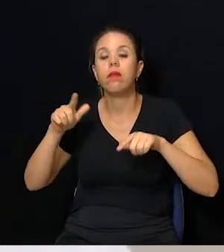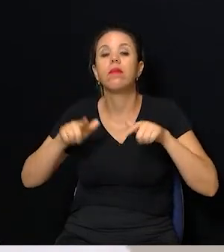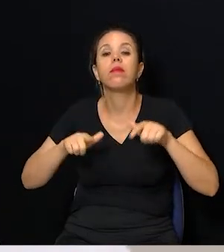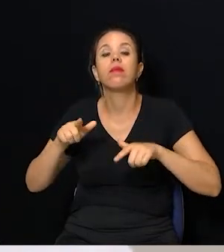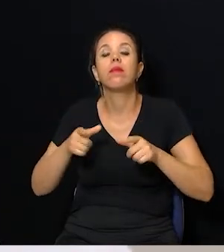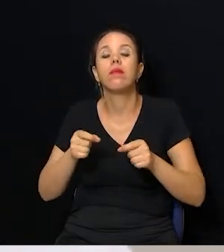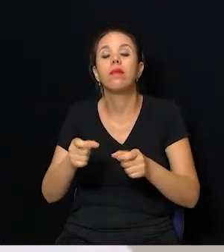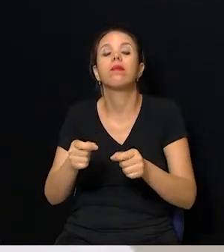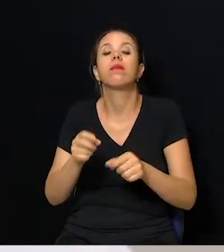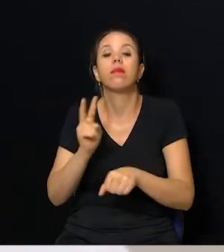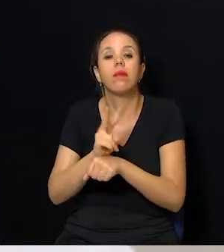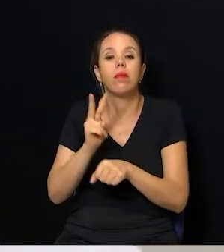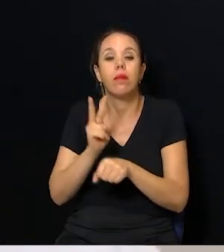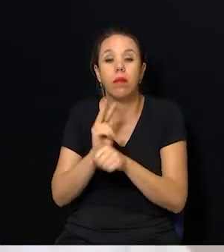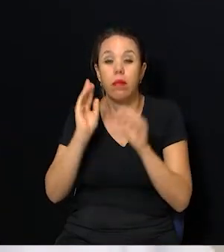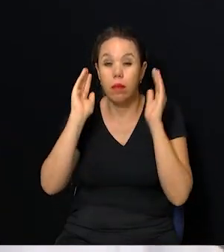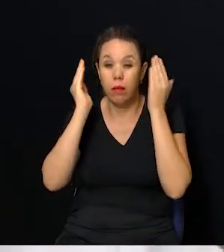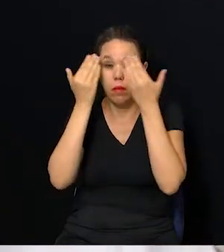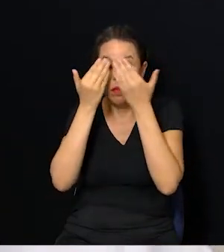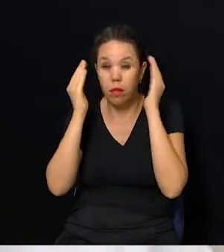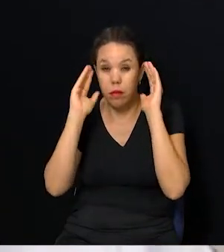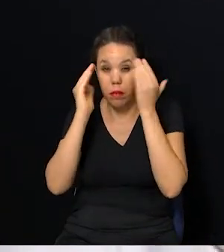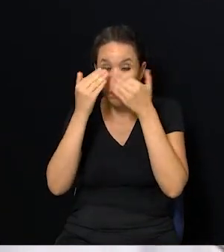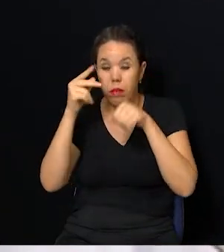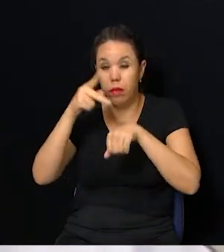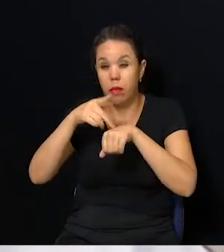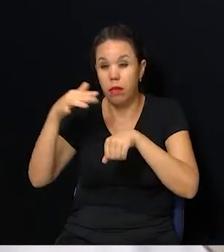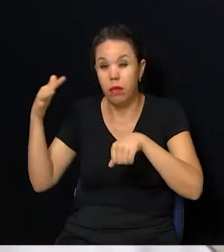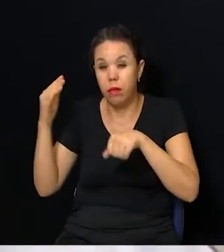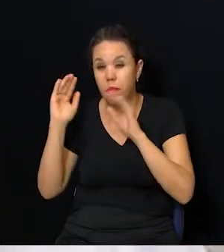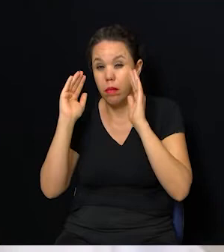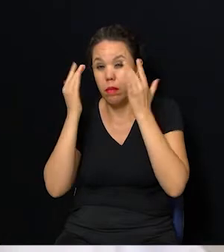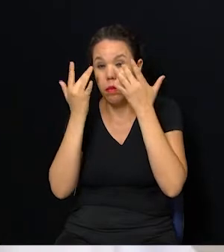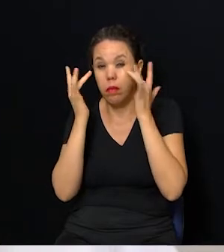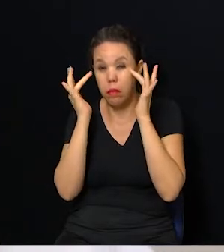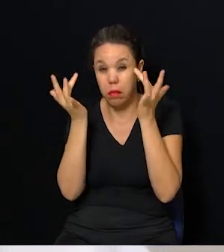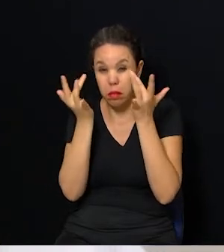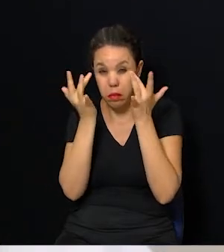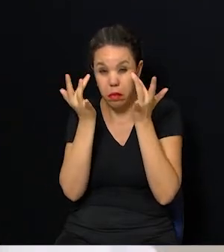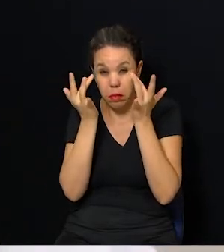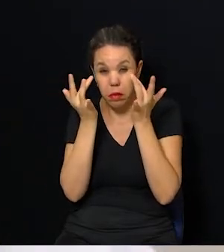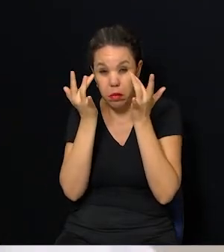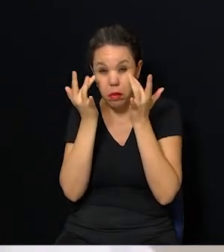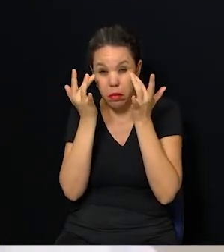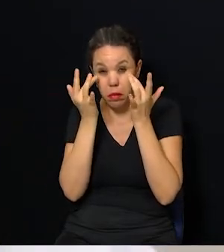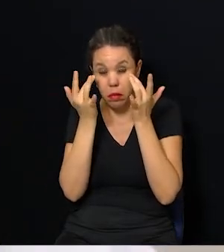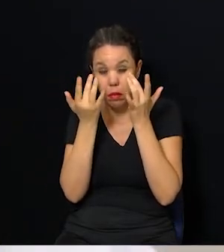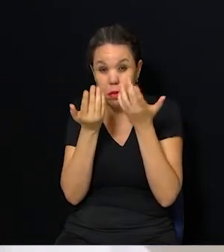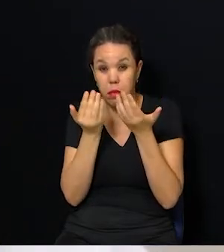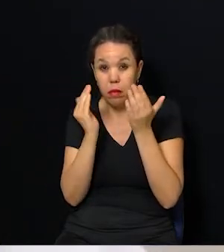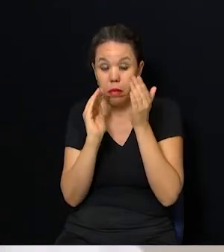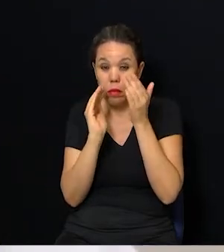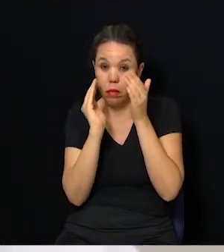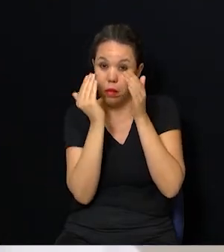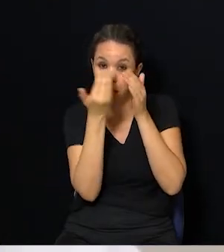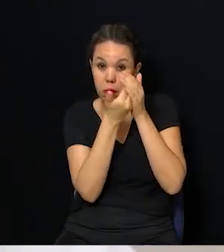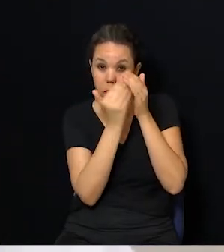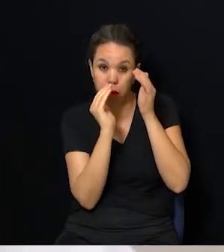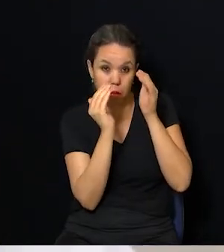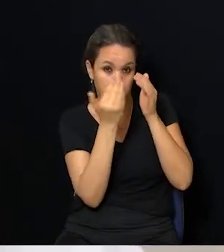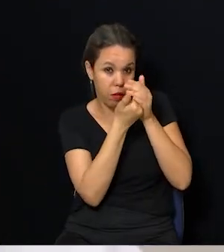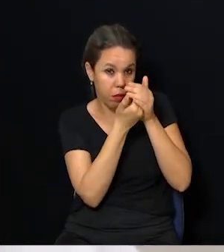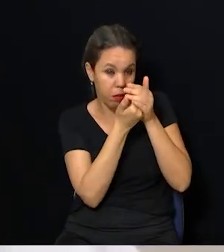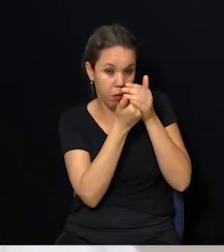o cristalino, né? O cristalino é aquela lentezinha que a gente tem logo atrás da pupila, e